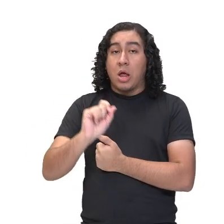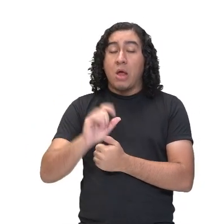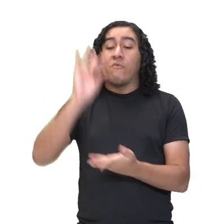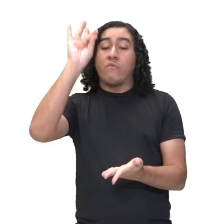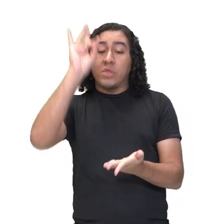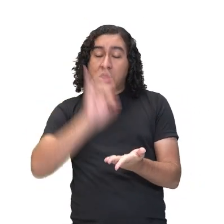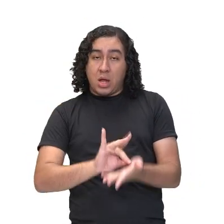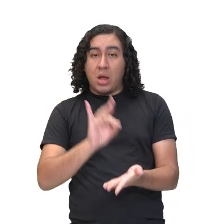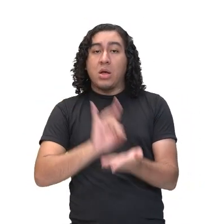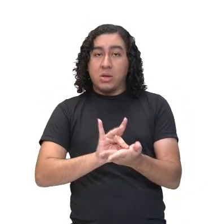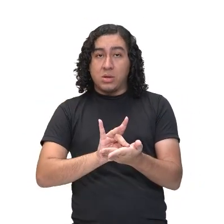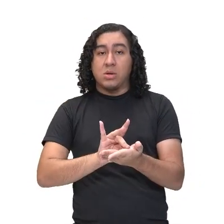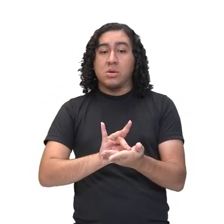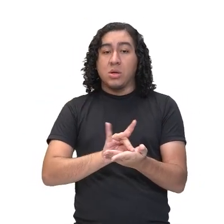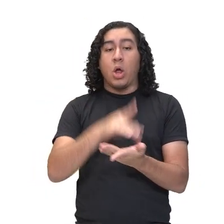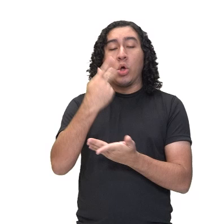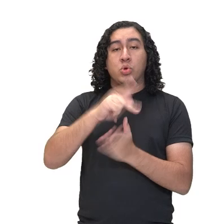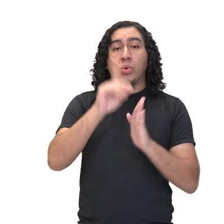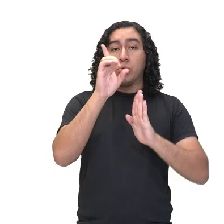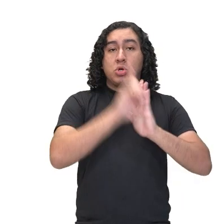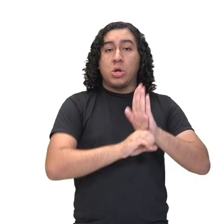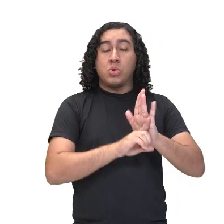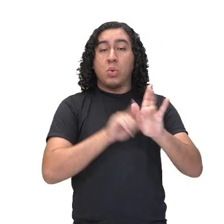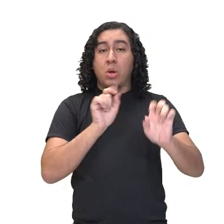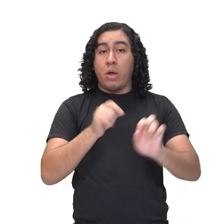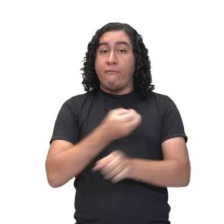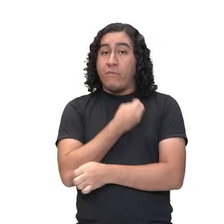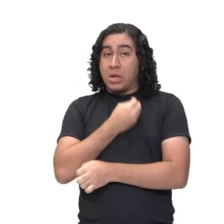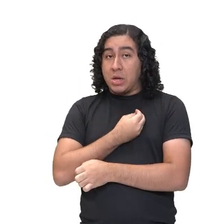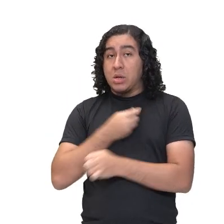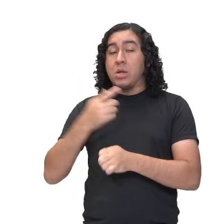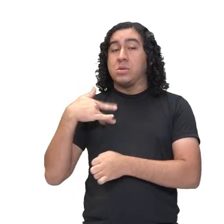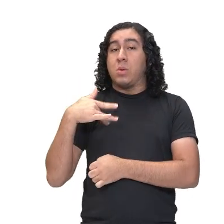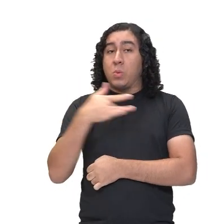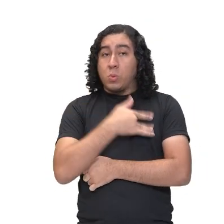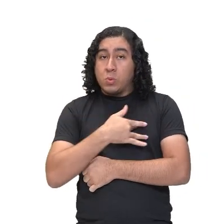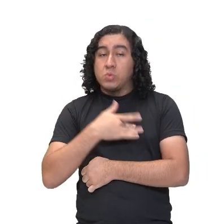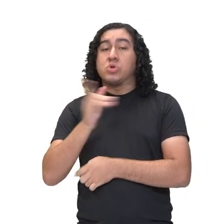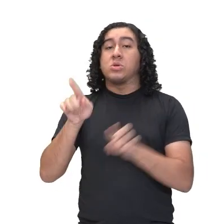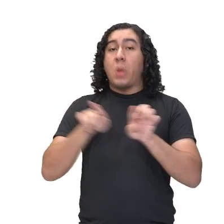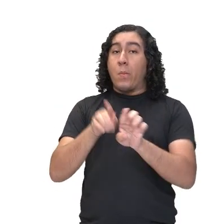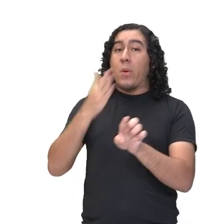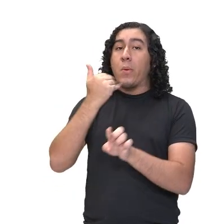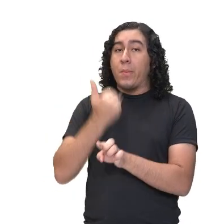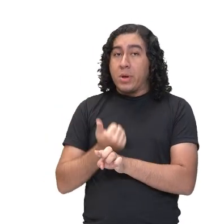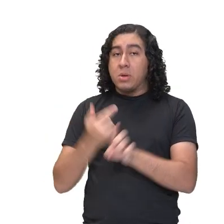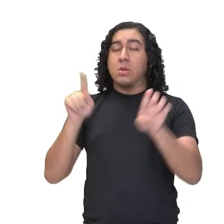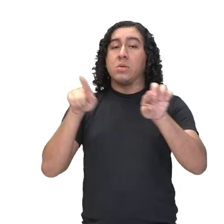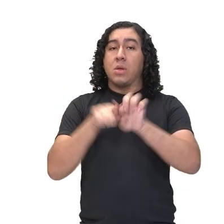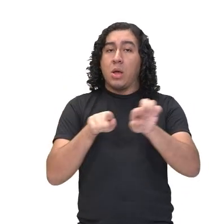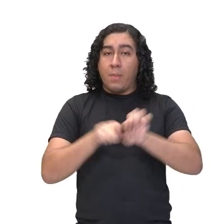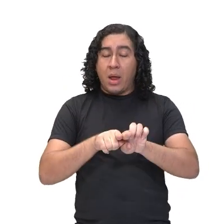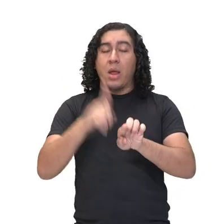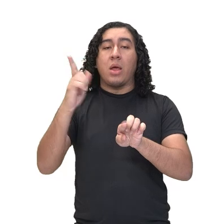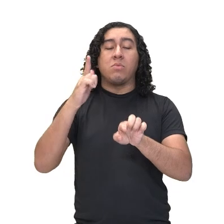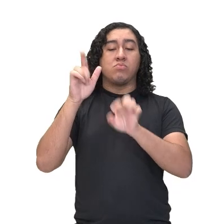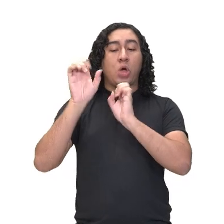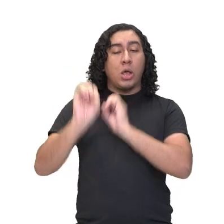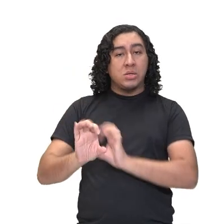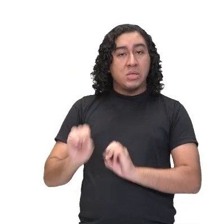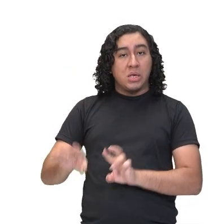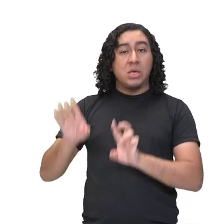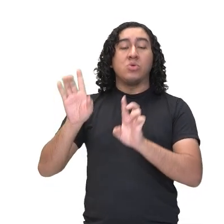absoluta prioridade, o direito à vida, à saúde, à alimentação, à educação,